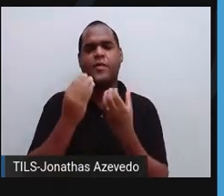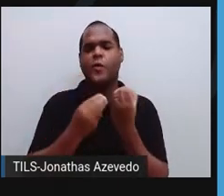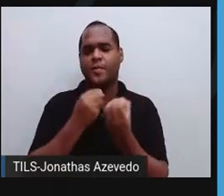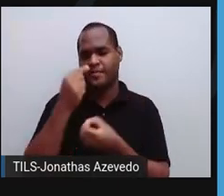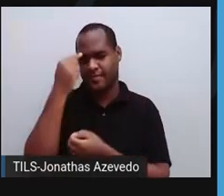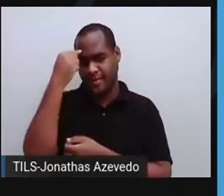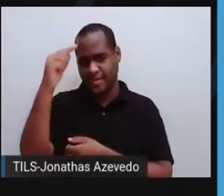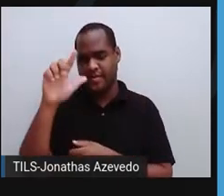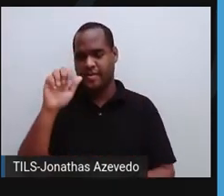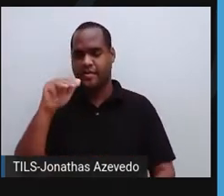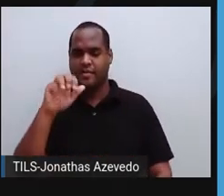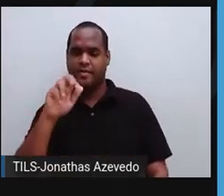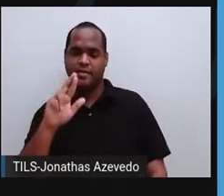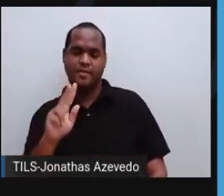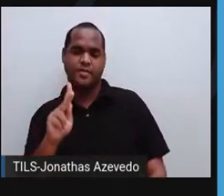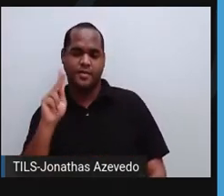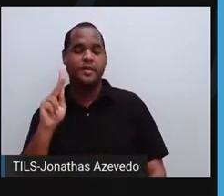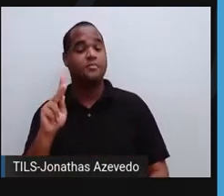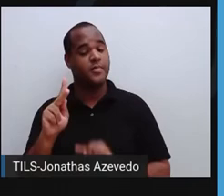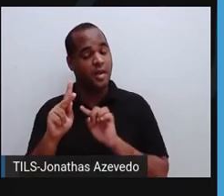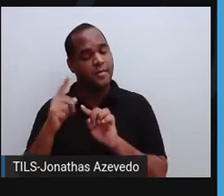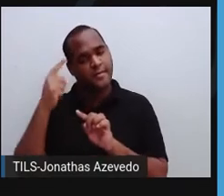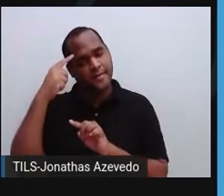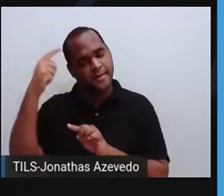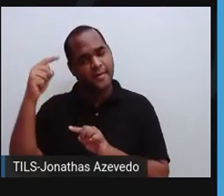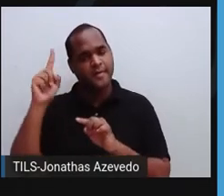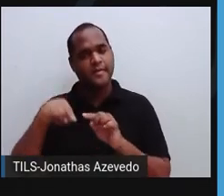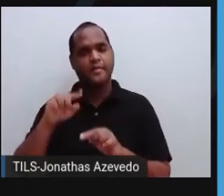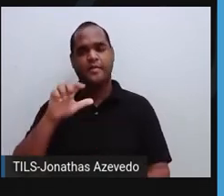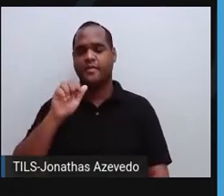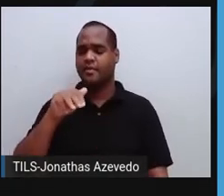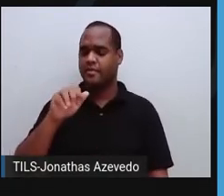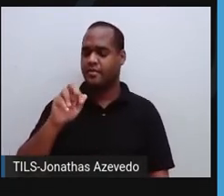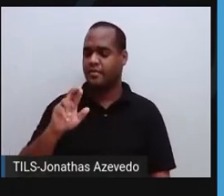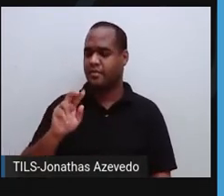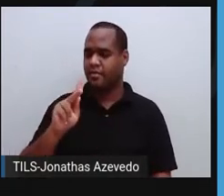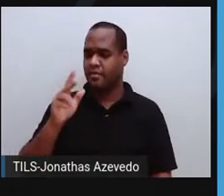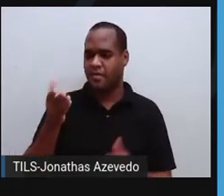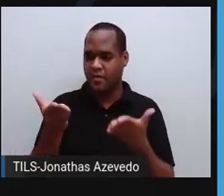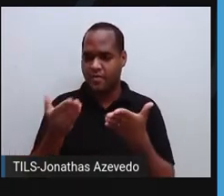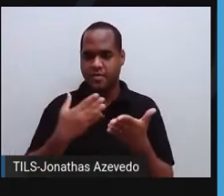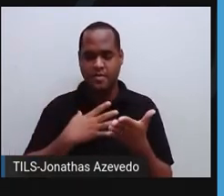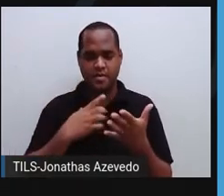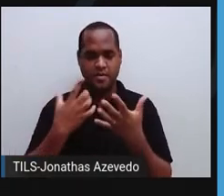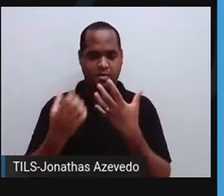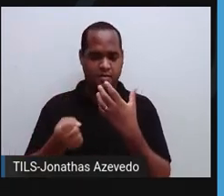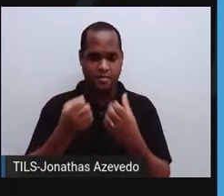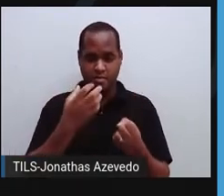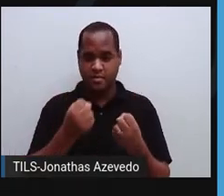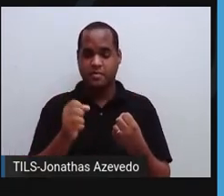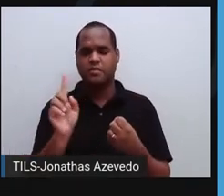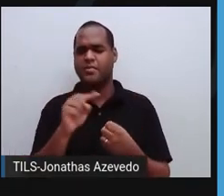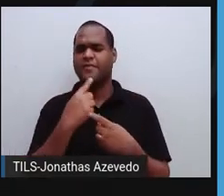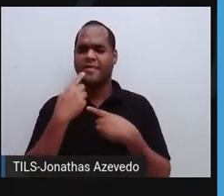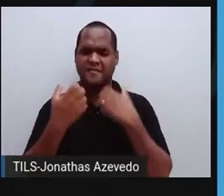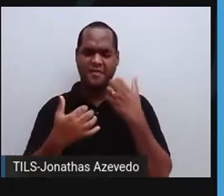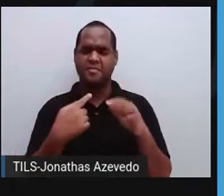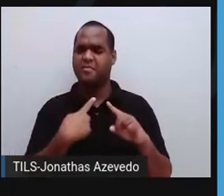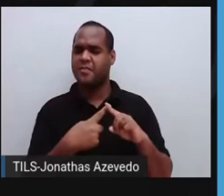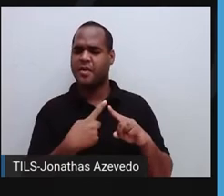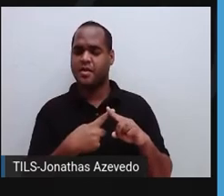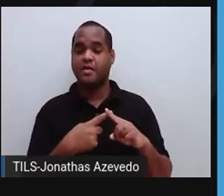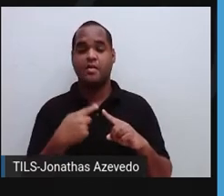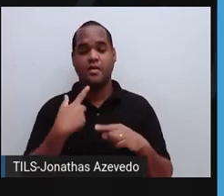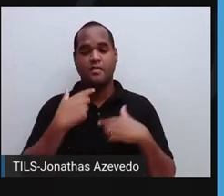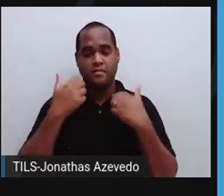Lamarck, o chamado Lamarckismo. O Lamarckismo, ele não é aceito mais hoje em dia. Mas por que falamos dele? Porque ele seguia ideias